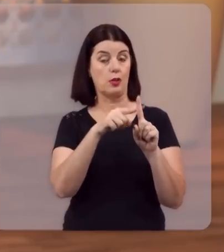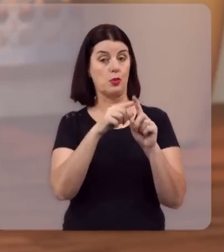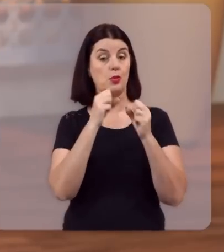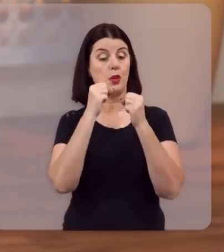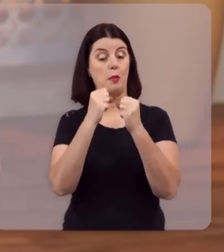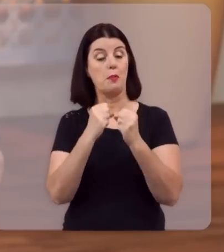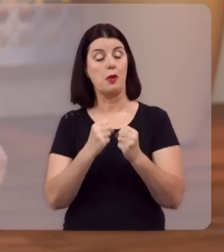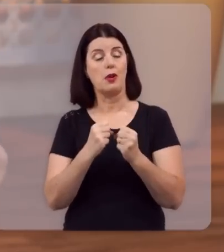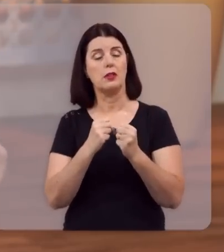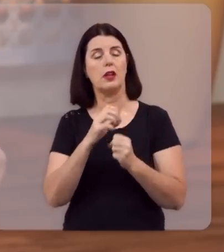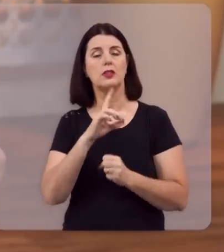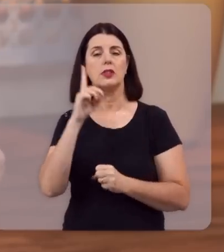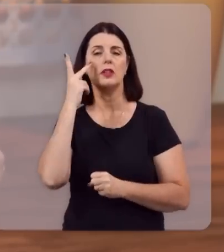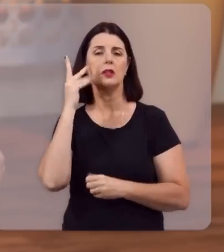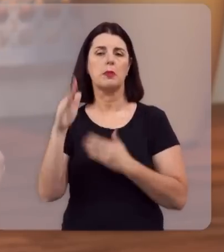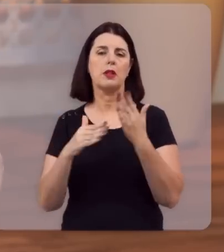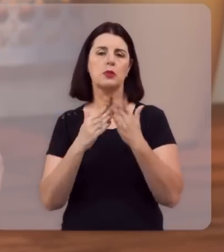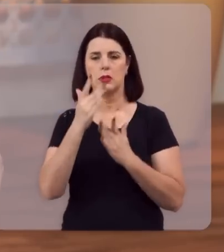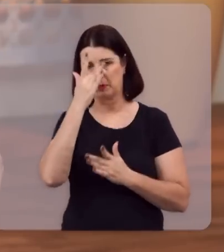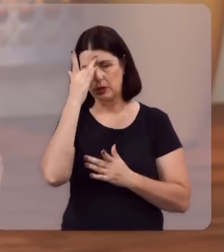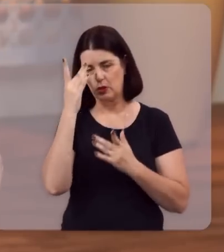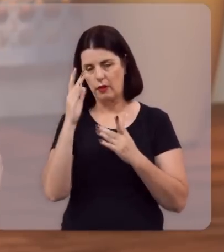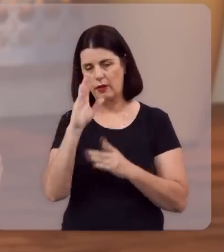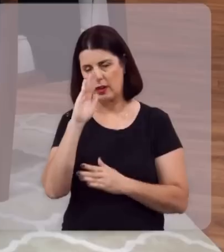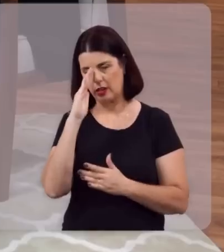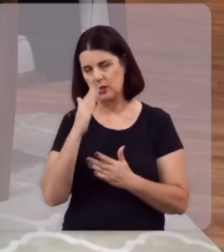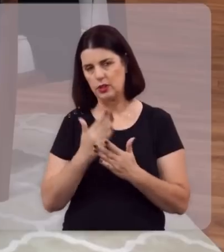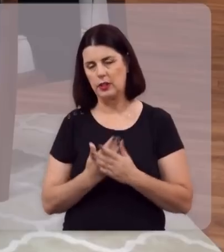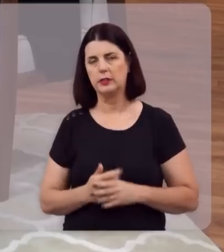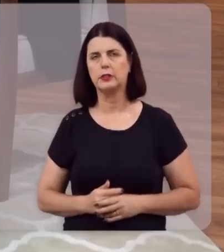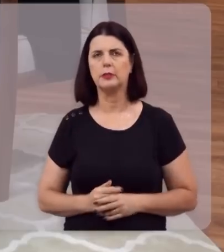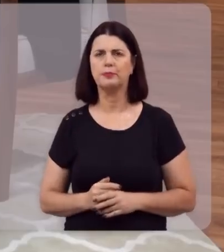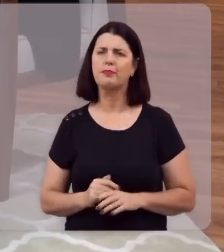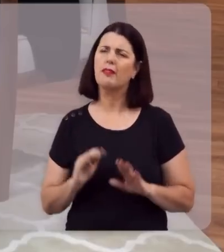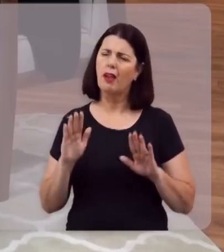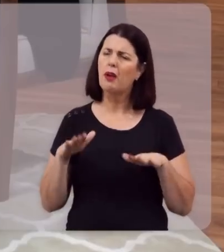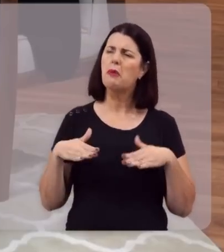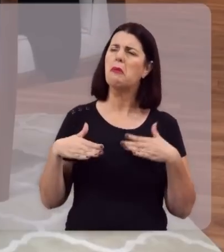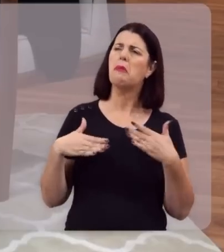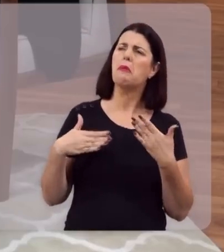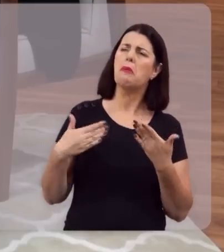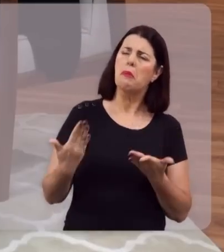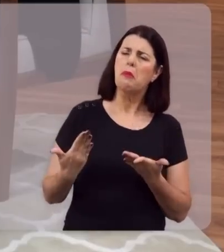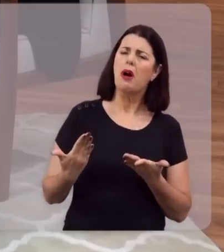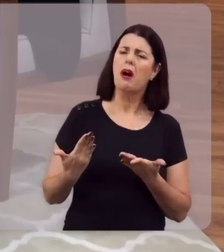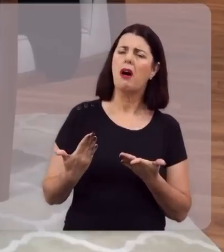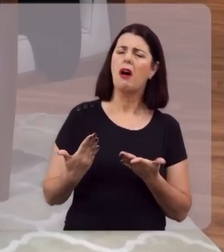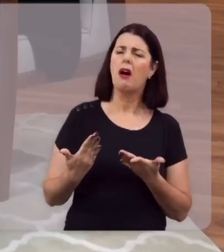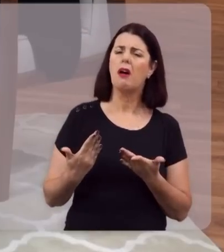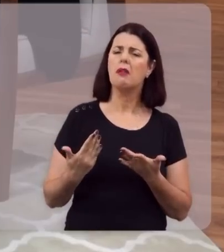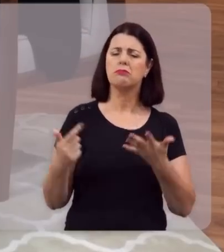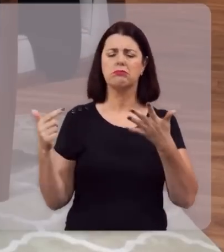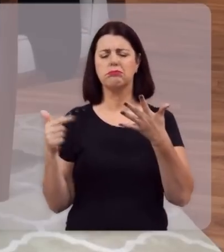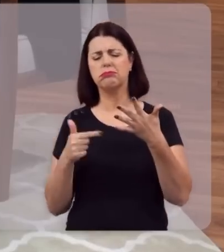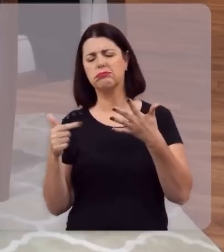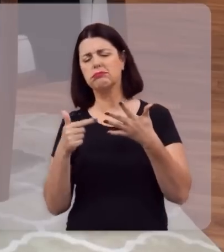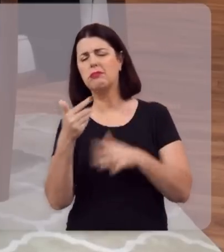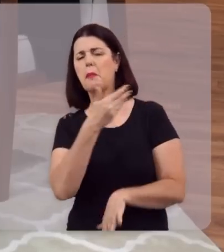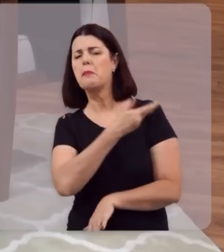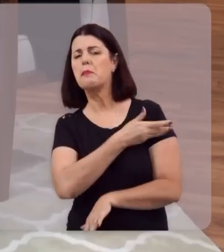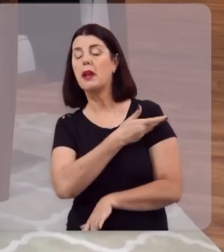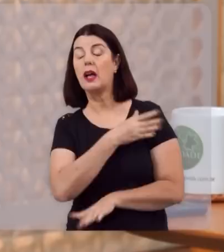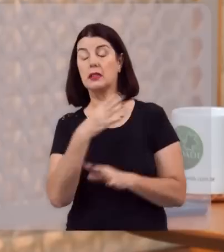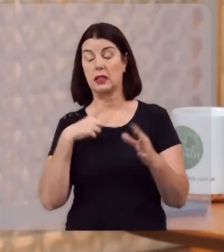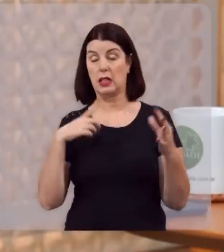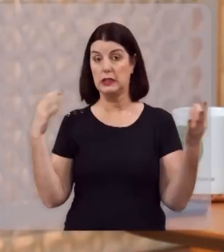esperança é o poder de Deus para todo aquele que crê não é verdade e quais seriam então pastor gel algumas implicações